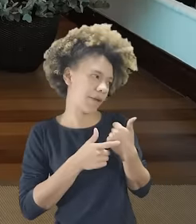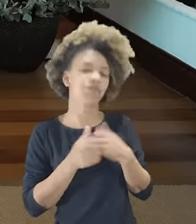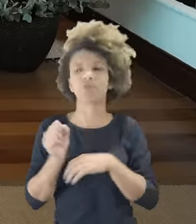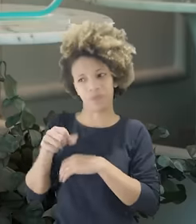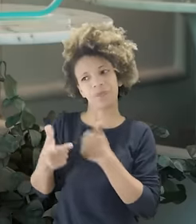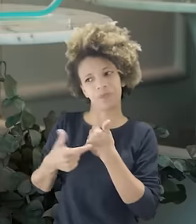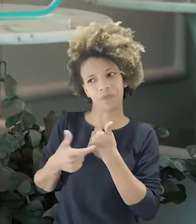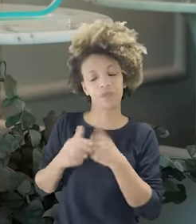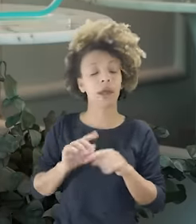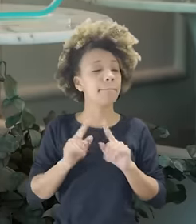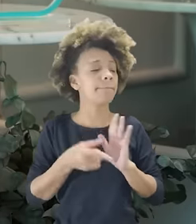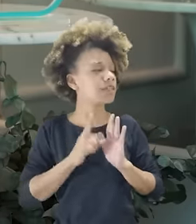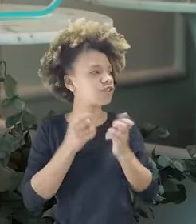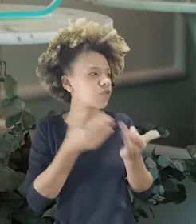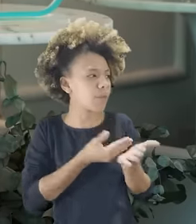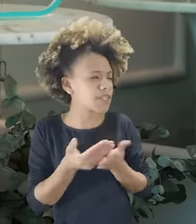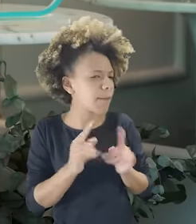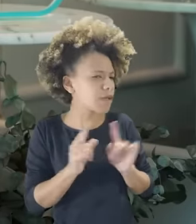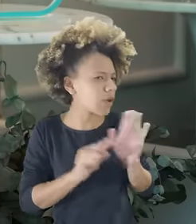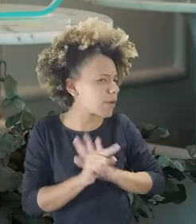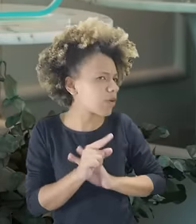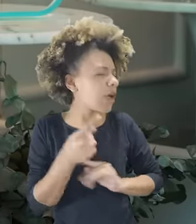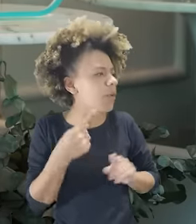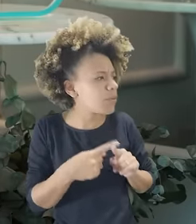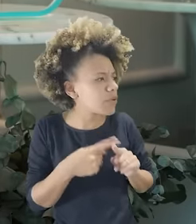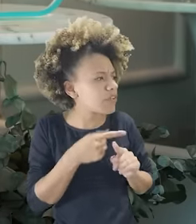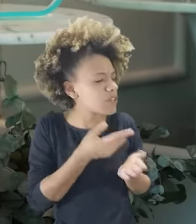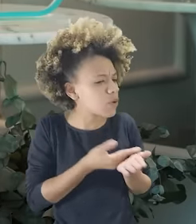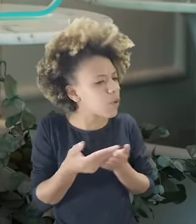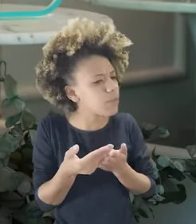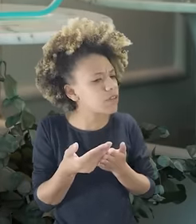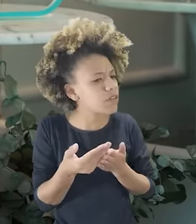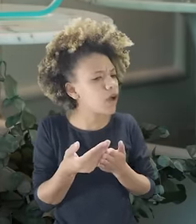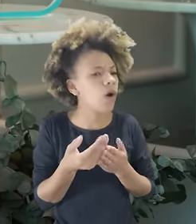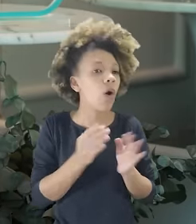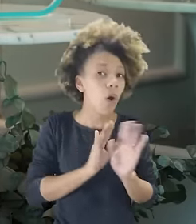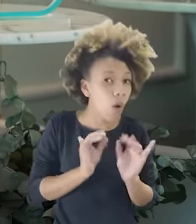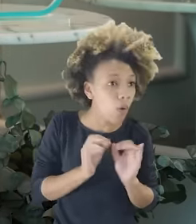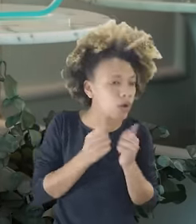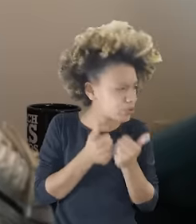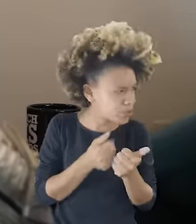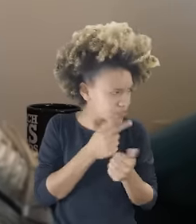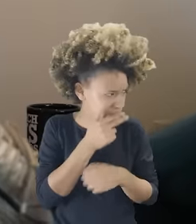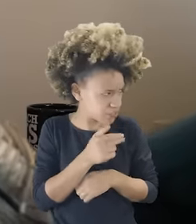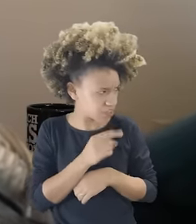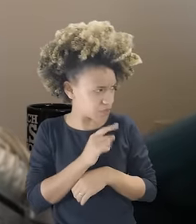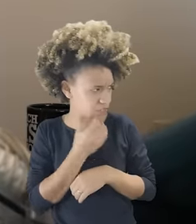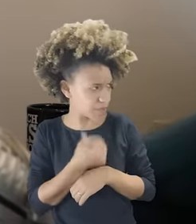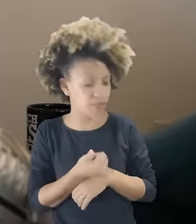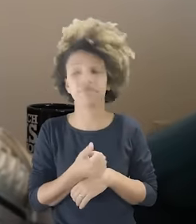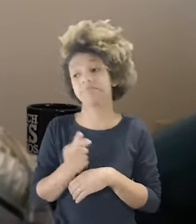e antes de começar eu queria saber só uma perguntinha Por que que você começa só com Oi tudo porque você acha que ninguém tá bem